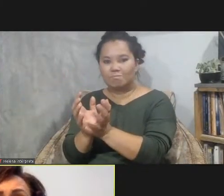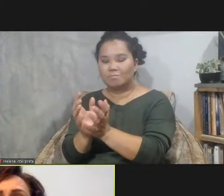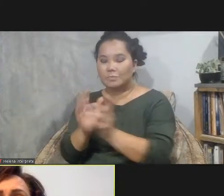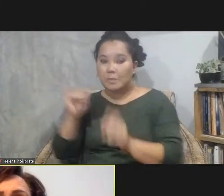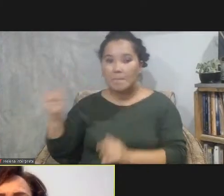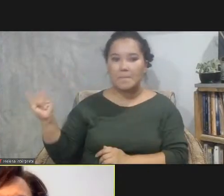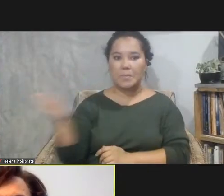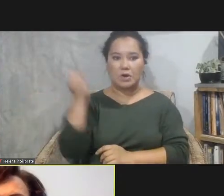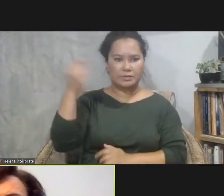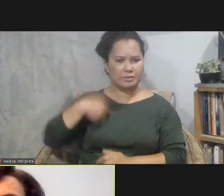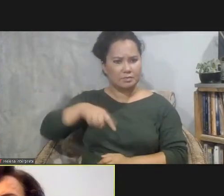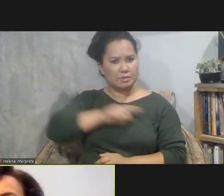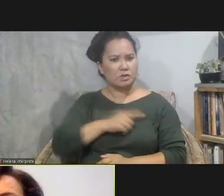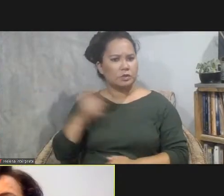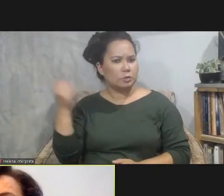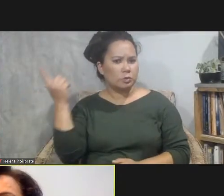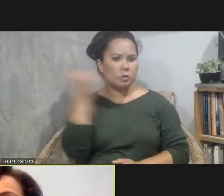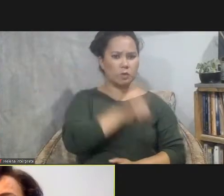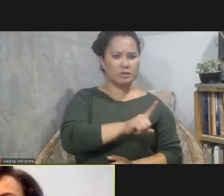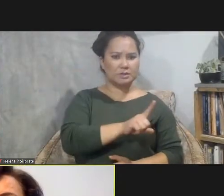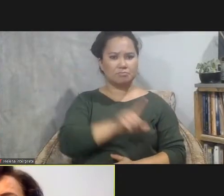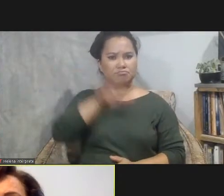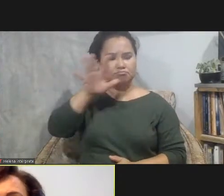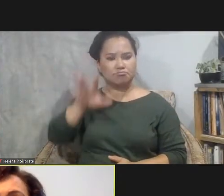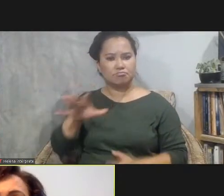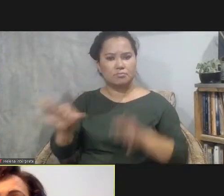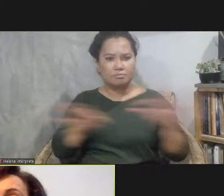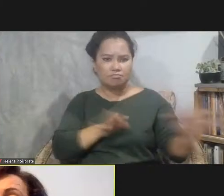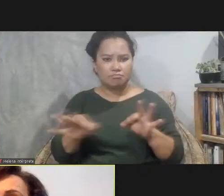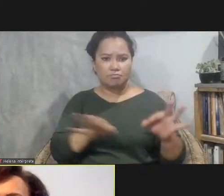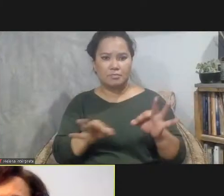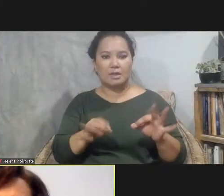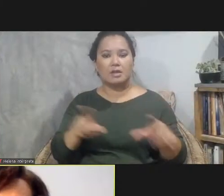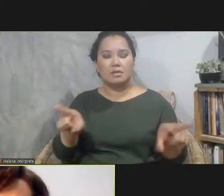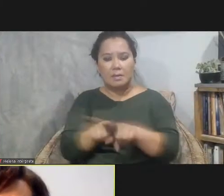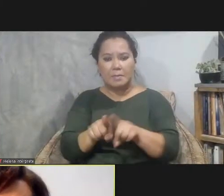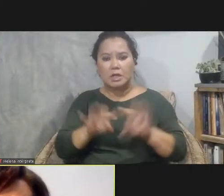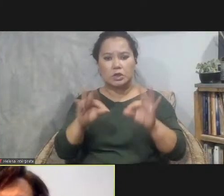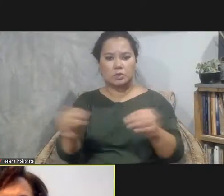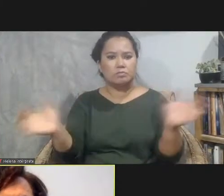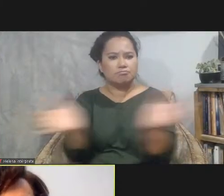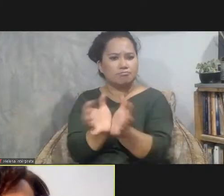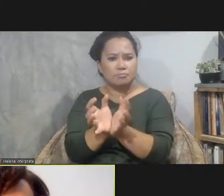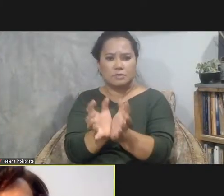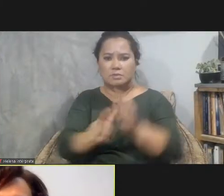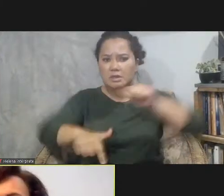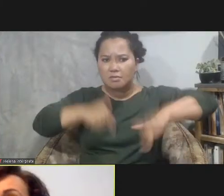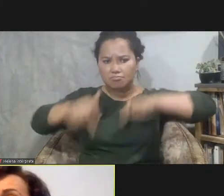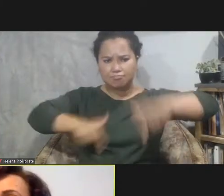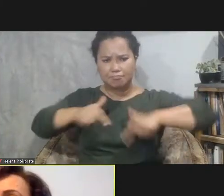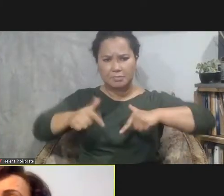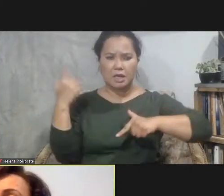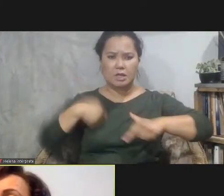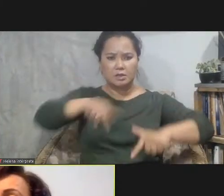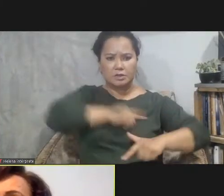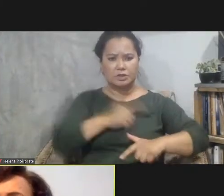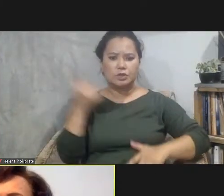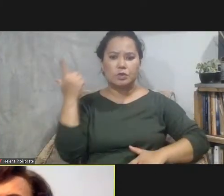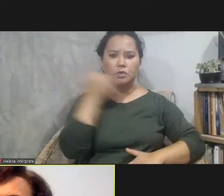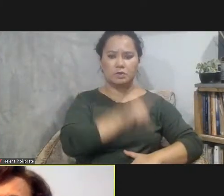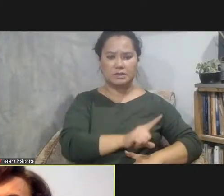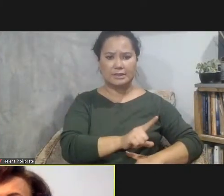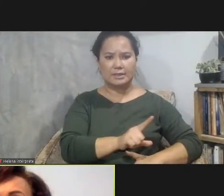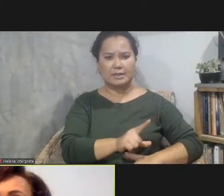Extensão, que atuaram e continuam atuando incessantemente para o alcance de nossos objetivos. A SEX, diante da possibilidade